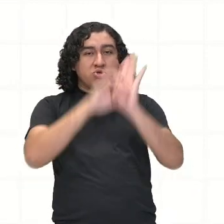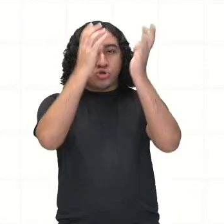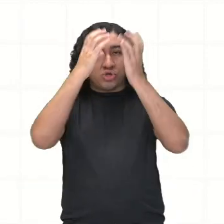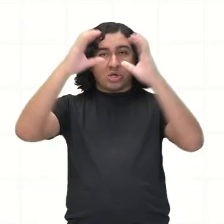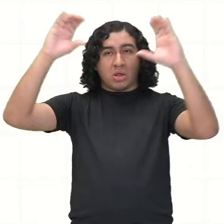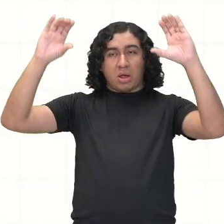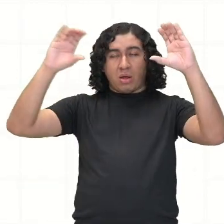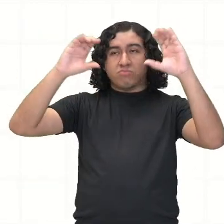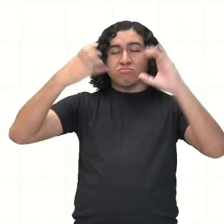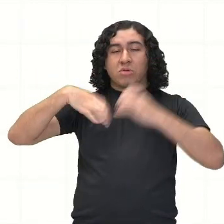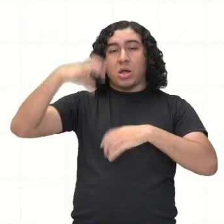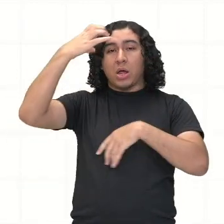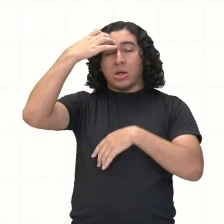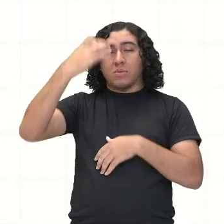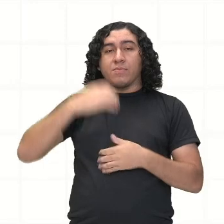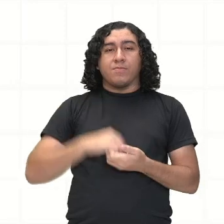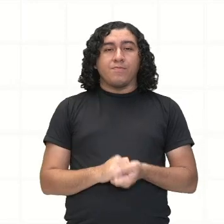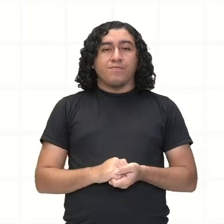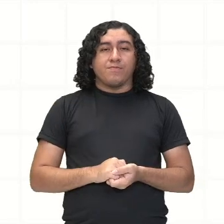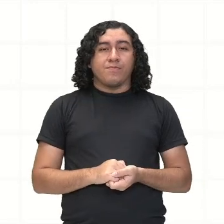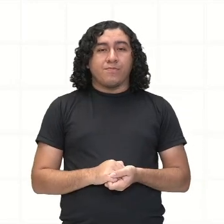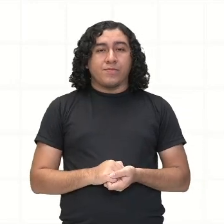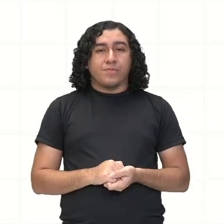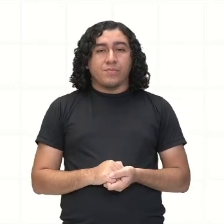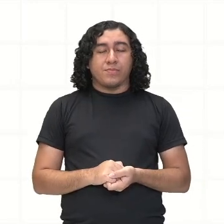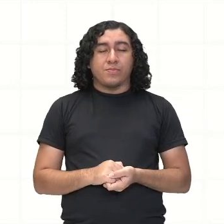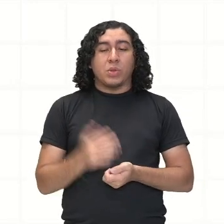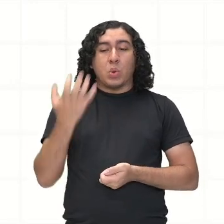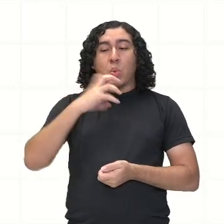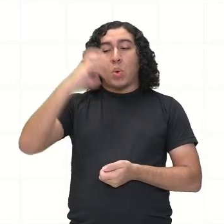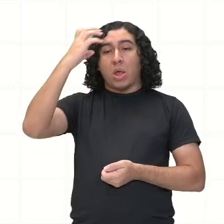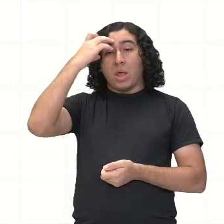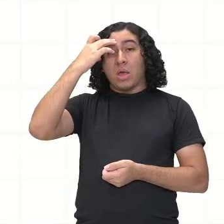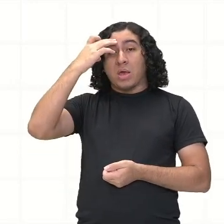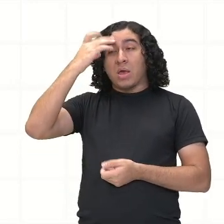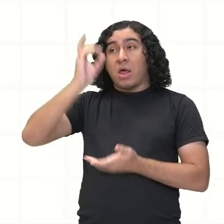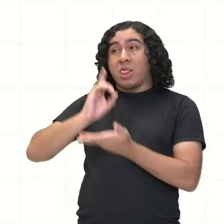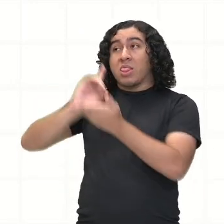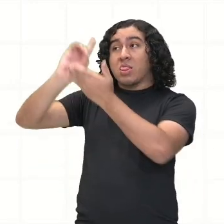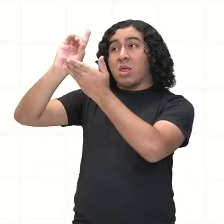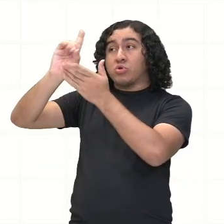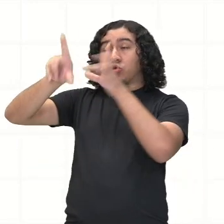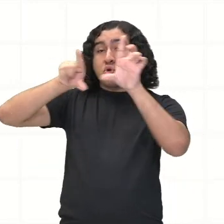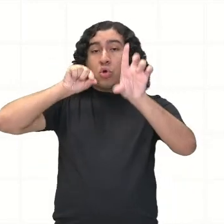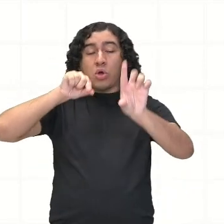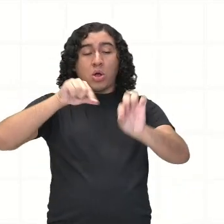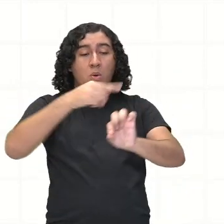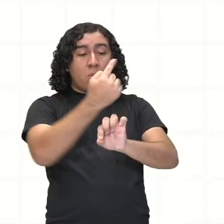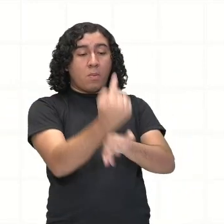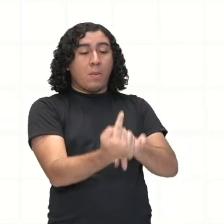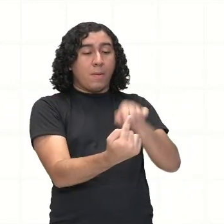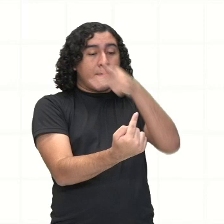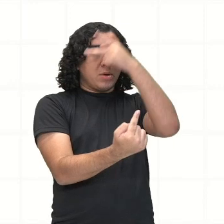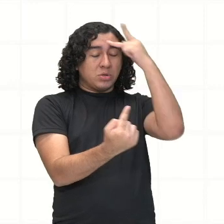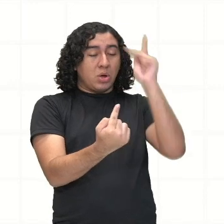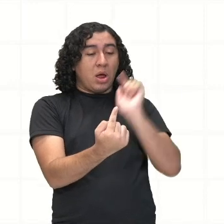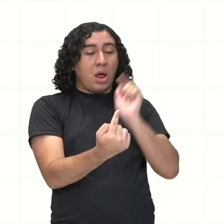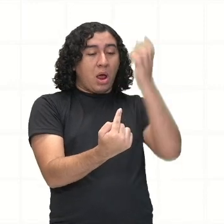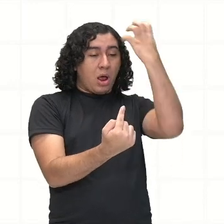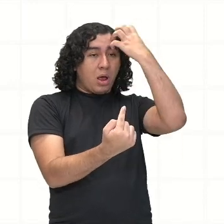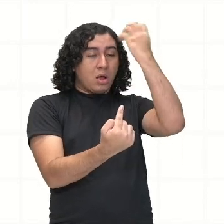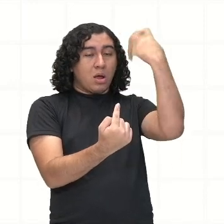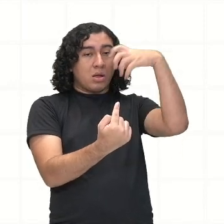dizer? O rei ele foi instituído por Deus para estar naquela função, para